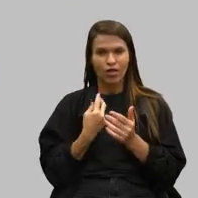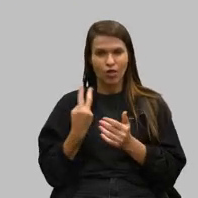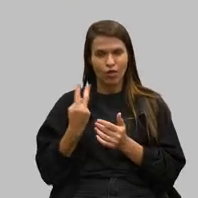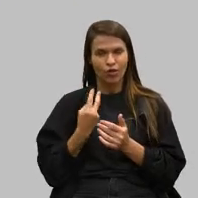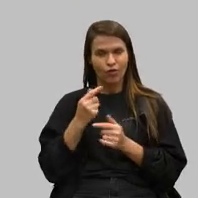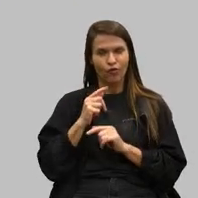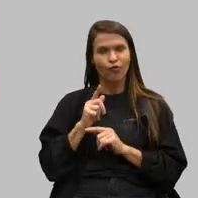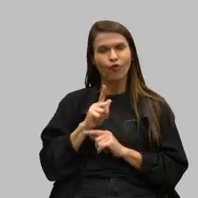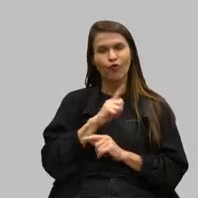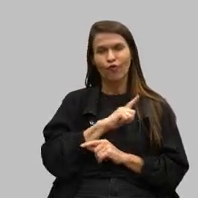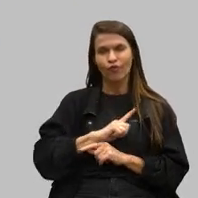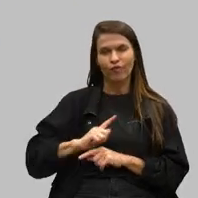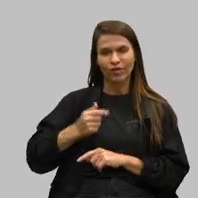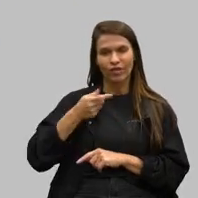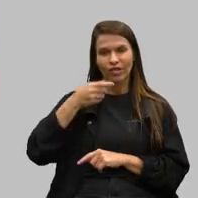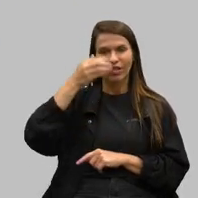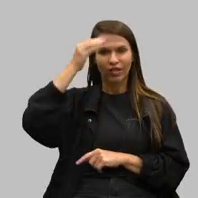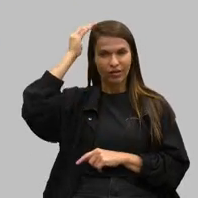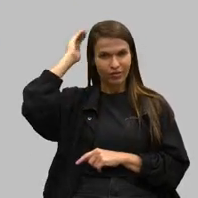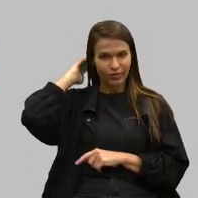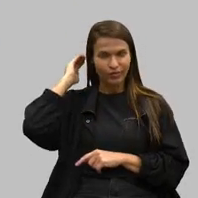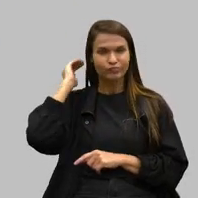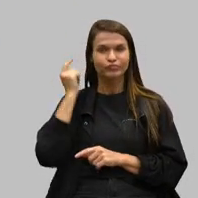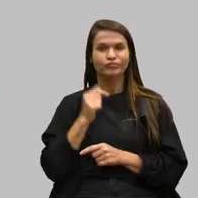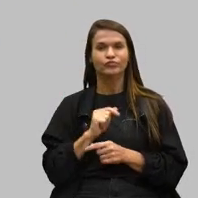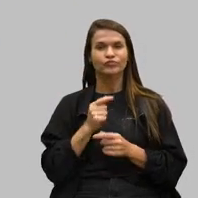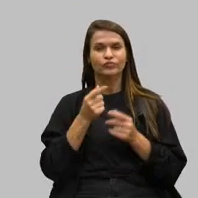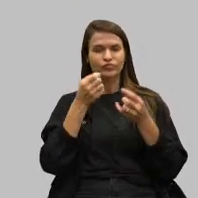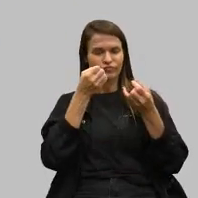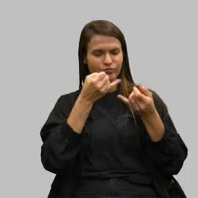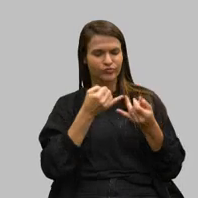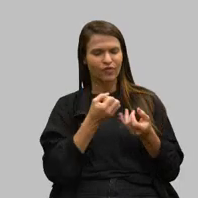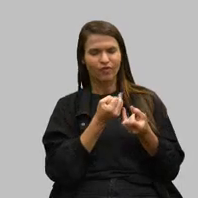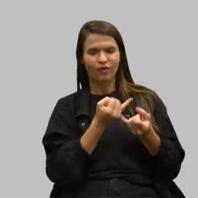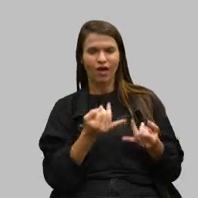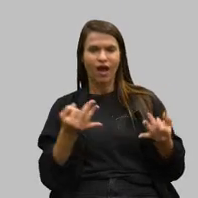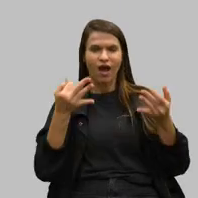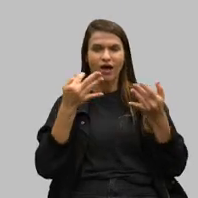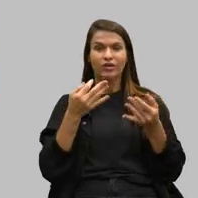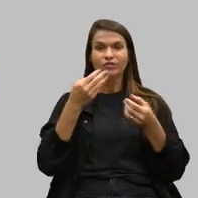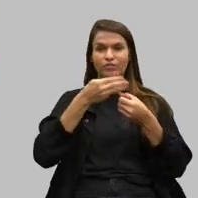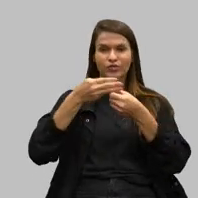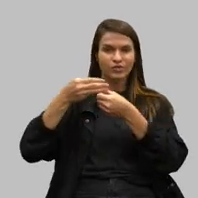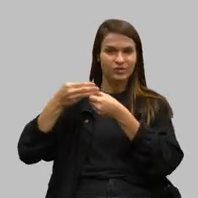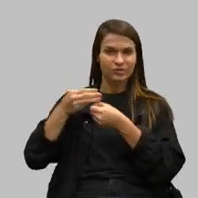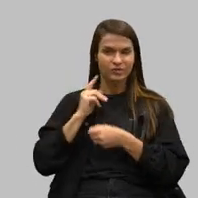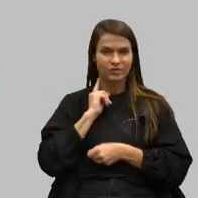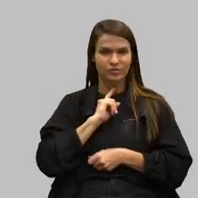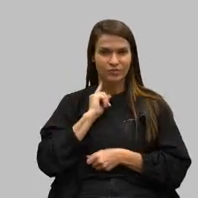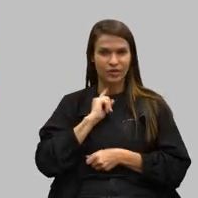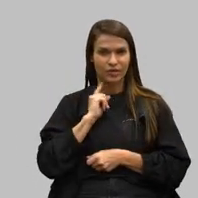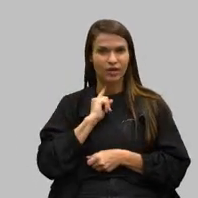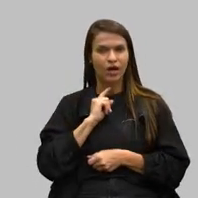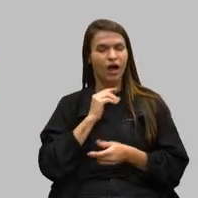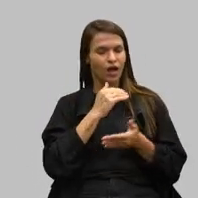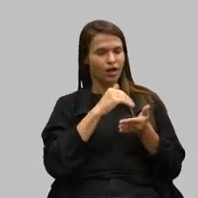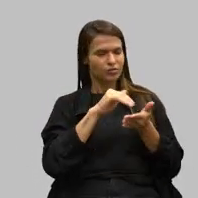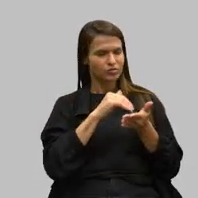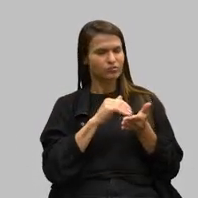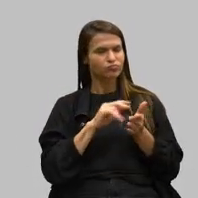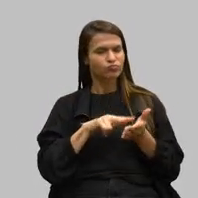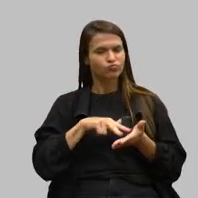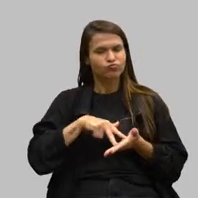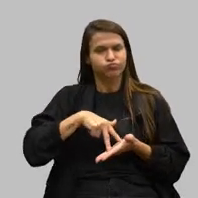conhece Minas Gerais inteira. Na sua explanação, você citou vários municípios de Minas Gerais. Ele é o secretário que está na ponta,